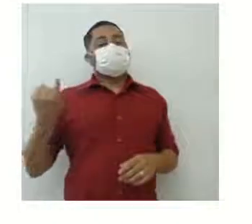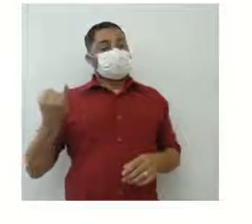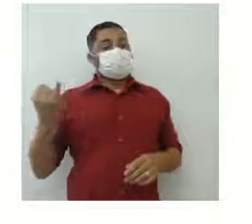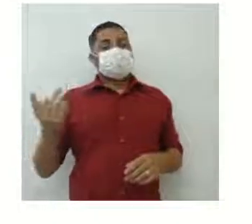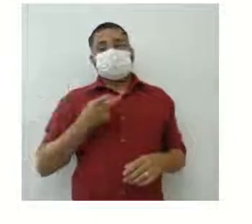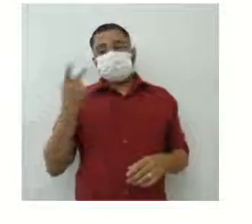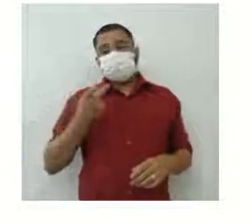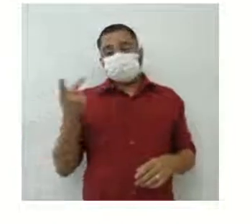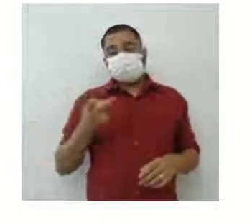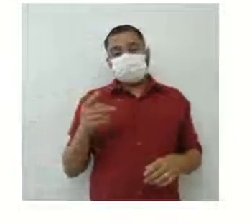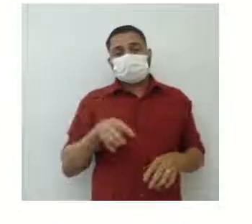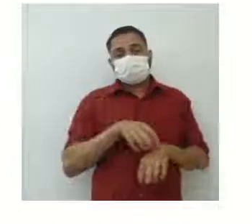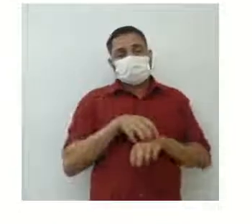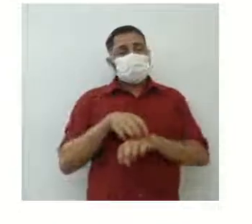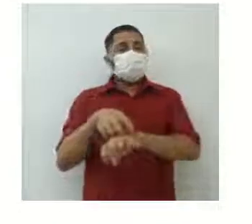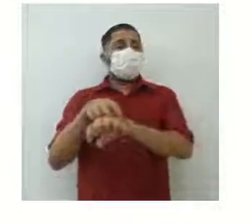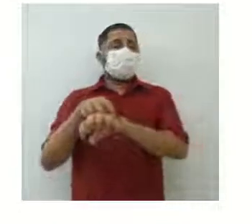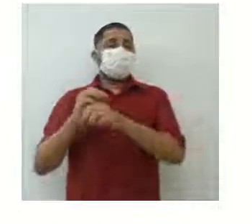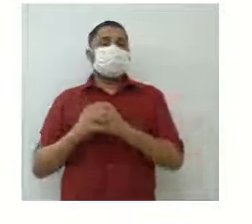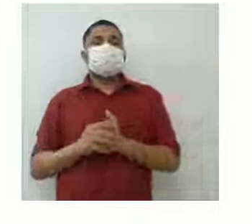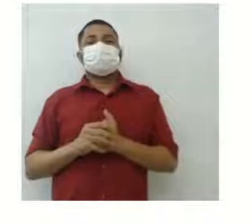que o tráfico negreiro